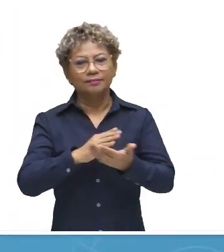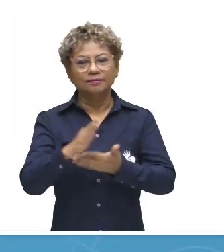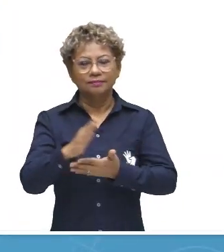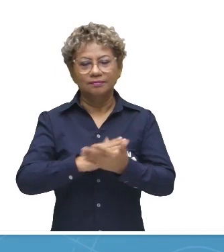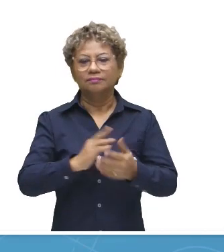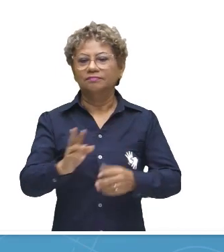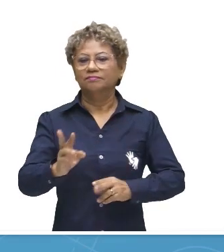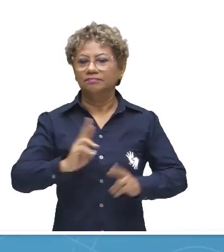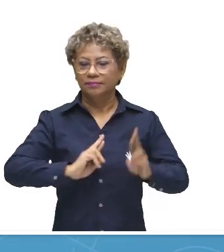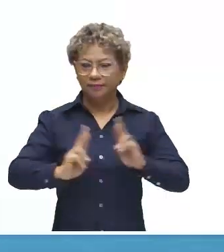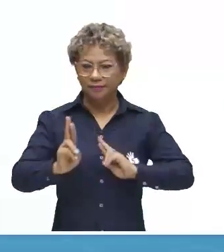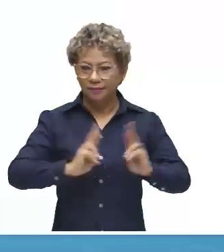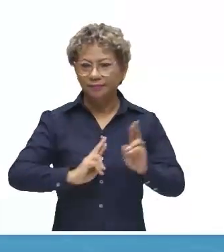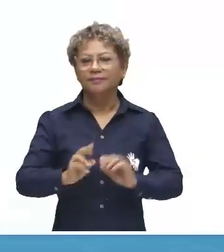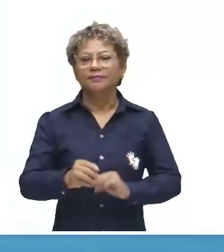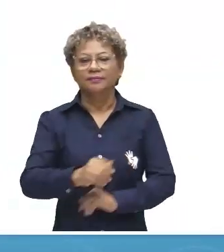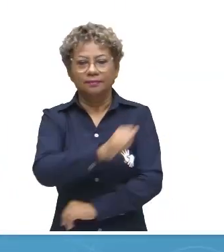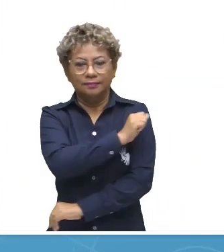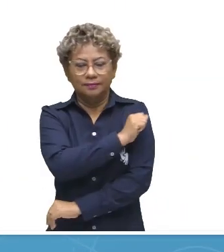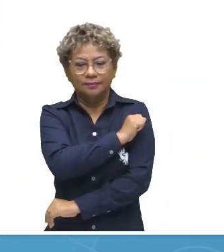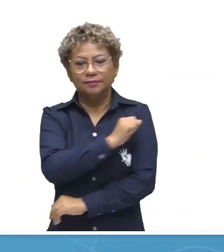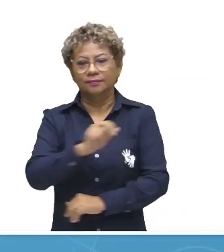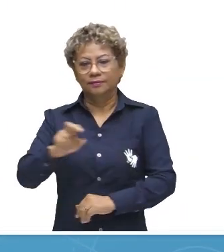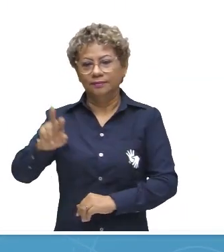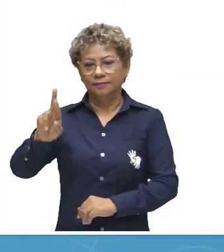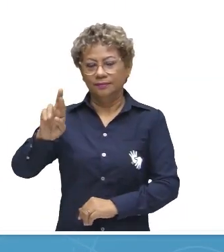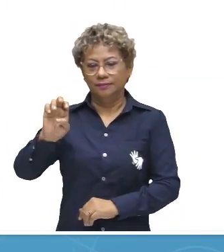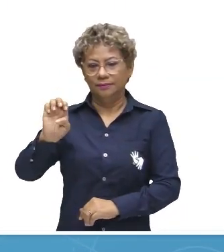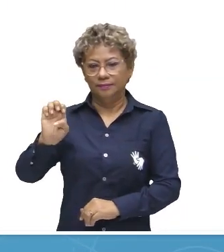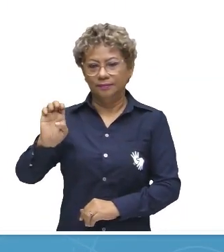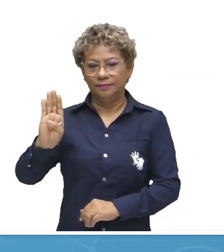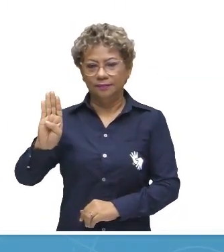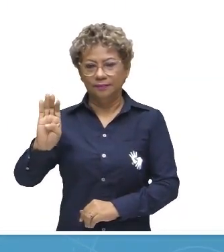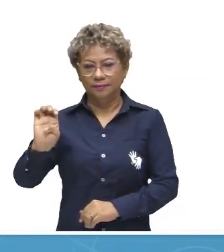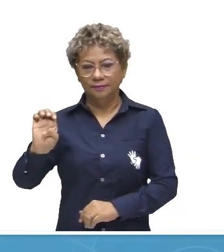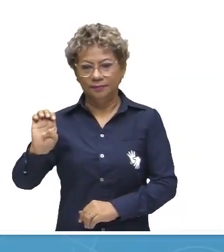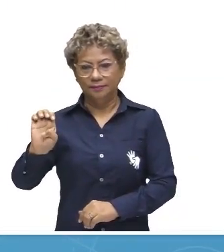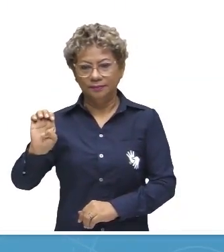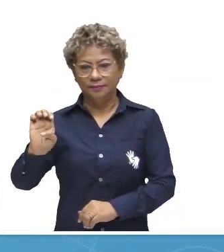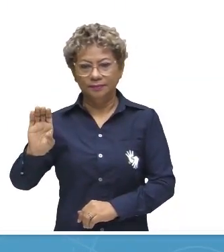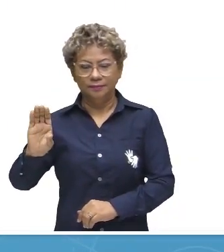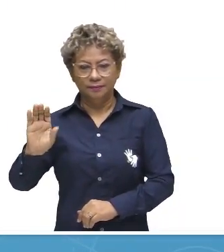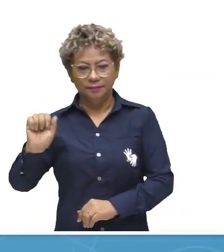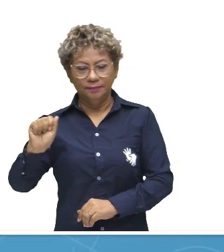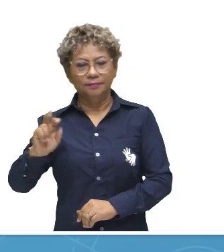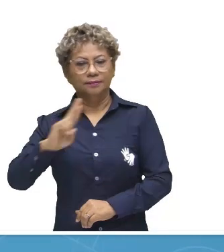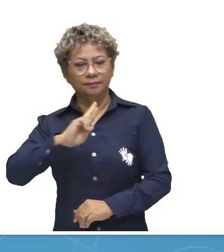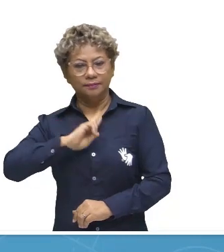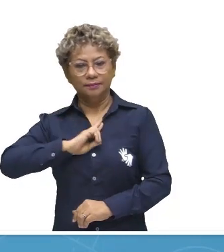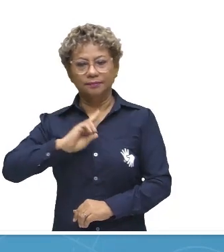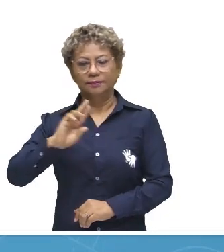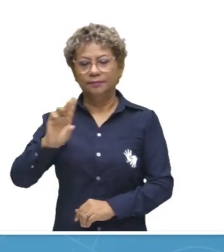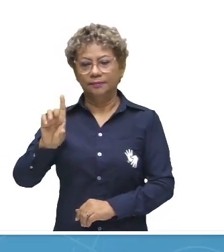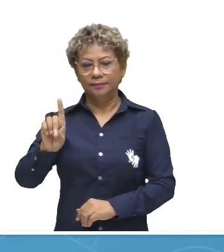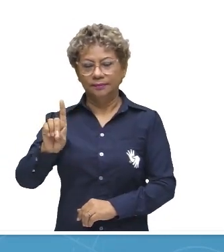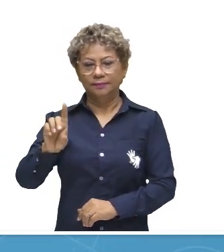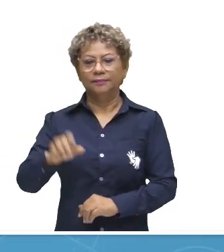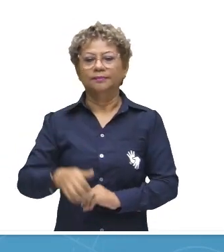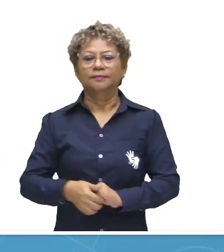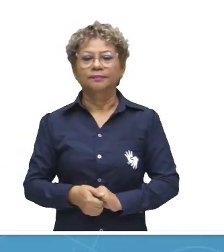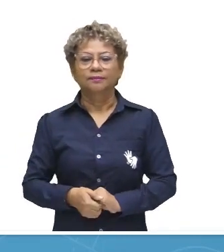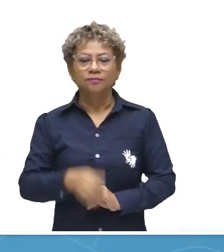colega aqui, a Rebeca Ferreira, né? Colocando aqui a resposta. Na primeira, letra D. Na segunda, o